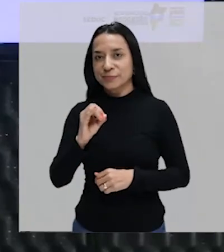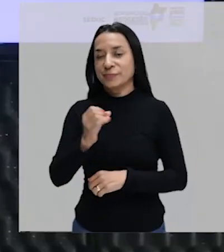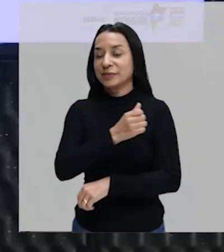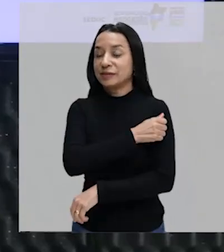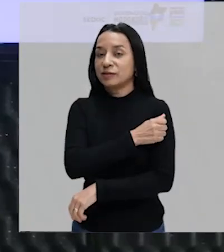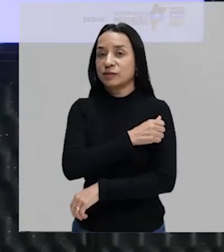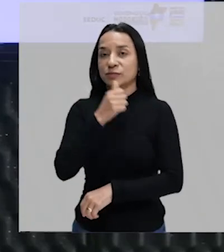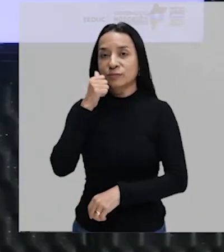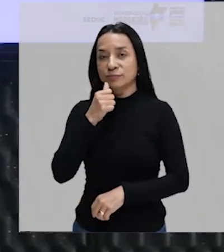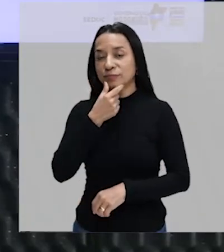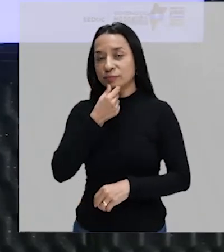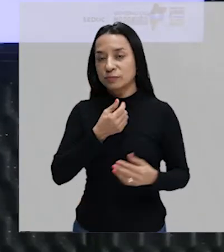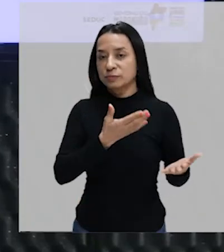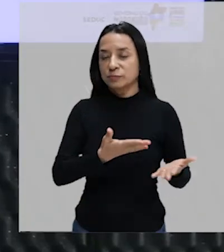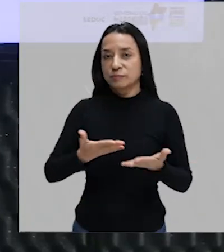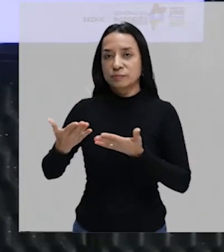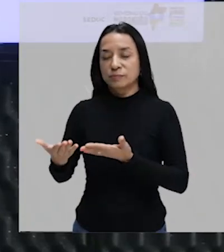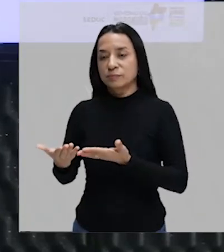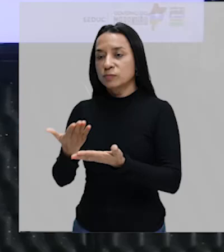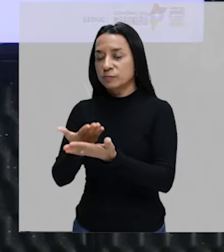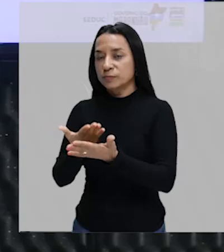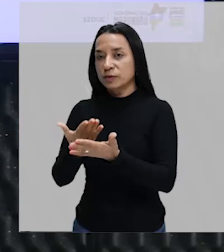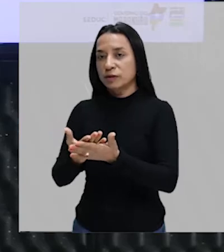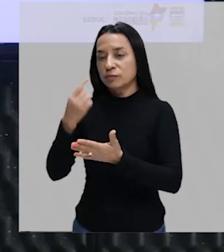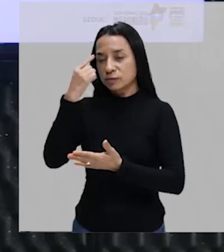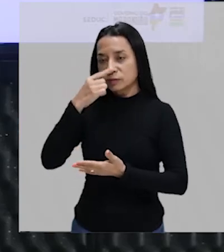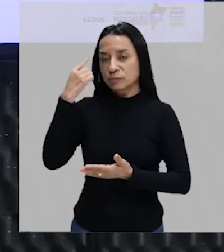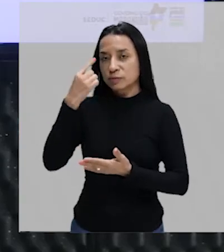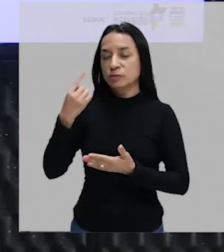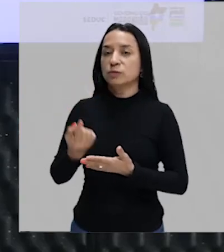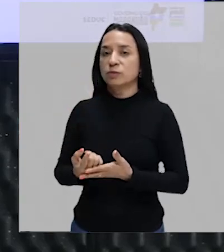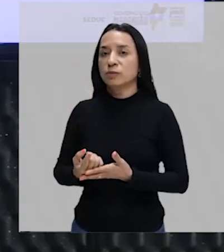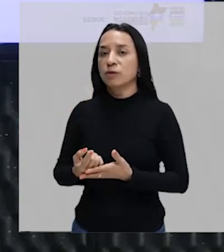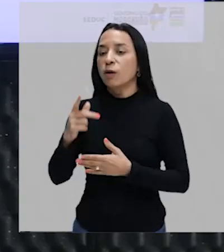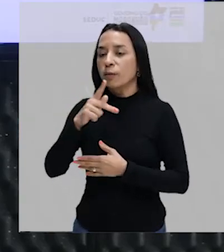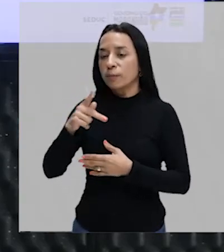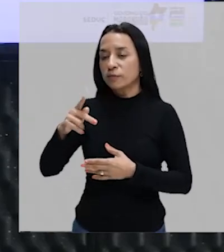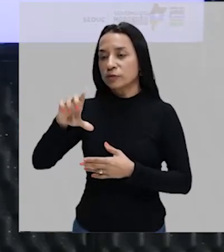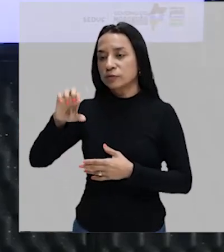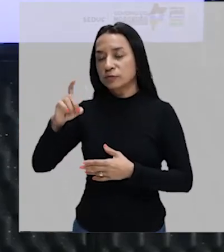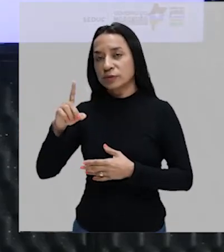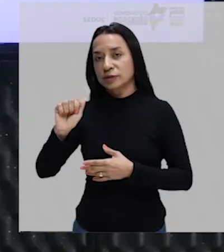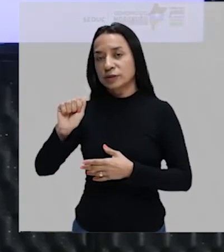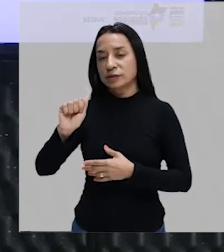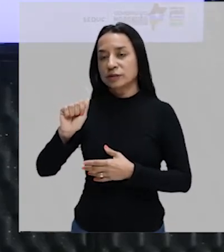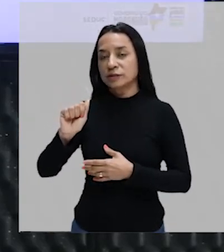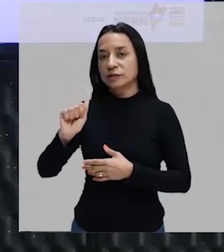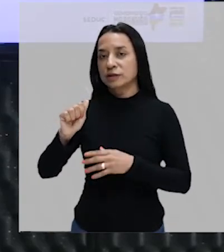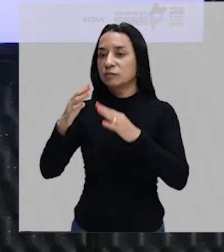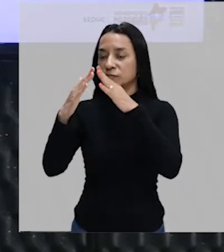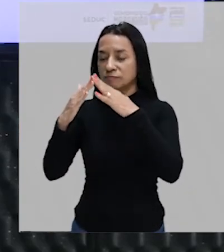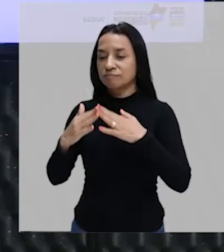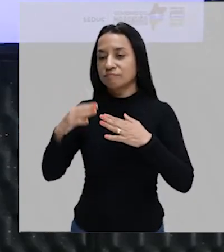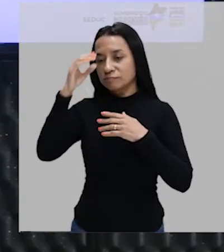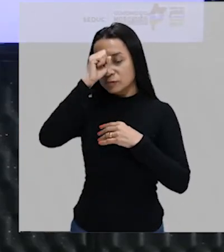chicos e chicas, bem-vindos à classe de espanhol de hoje. Professora Leda Jane aqui na área do hashtag Fica em Casa Aprendendo, TV Educação,